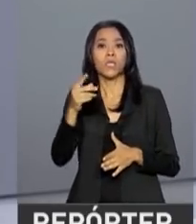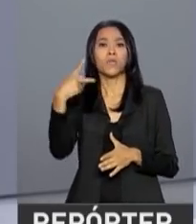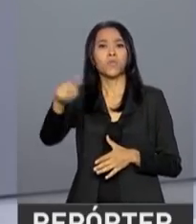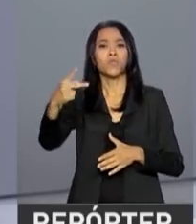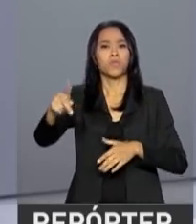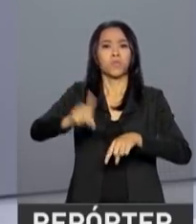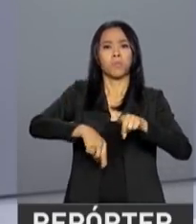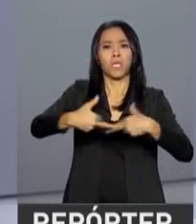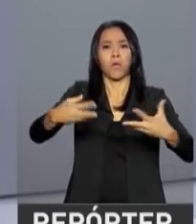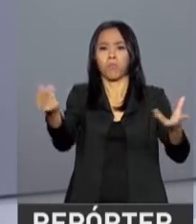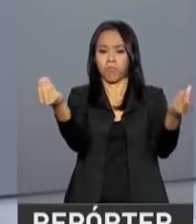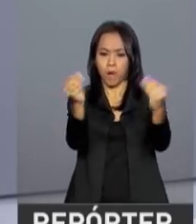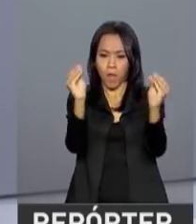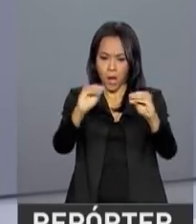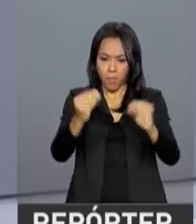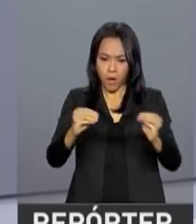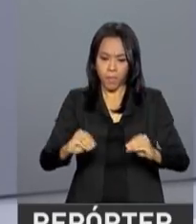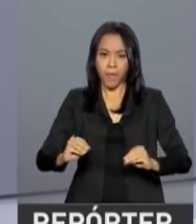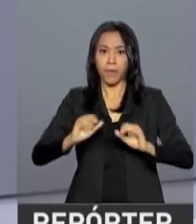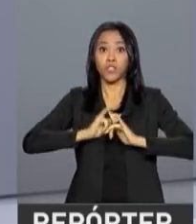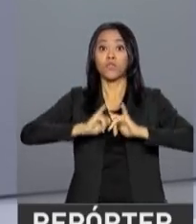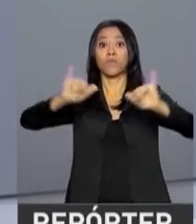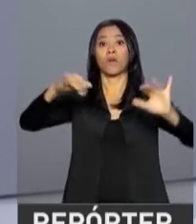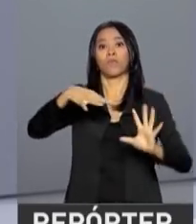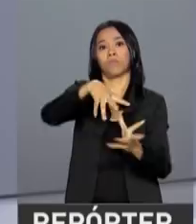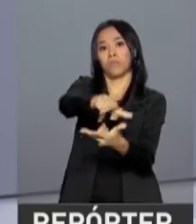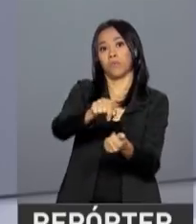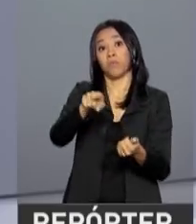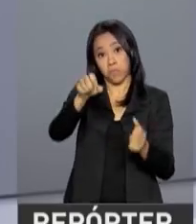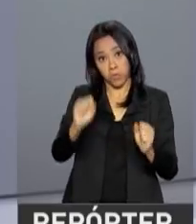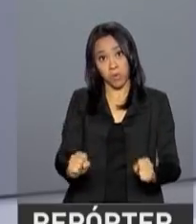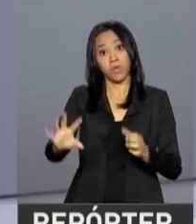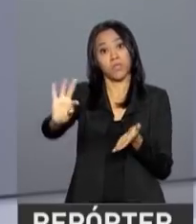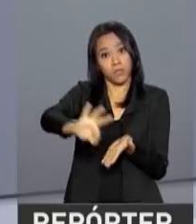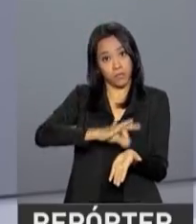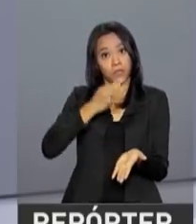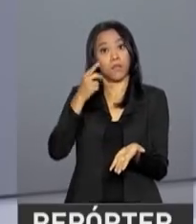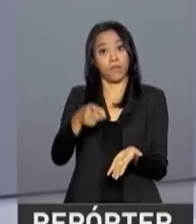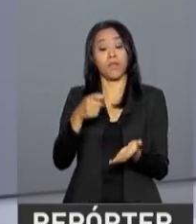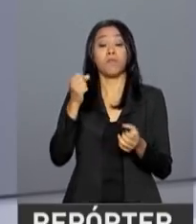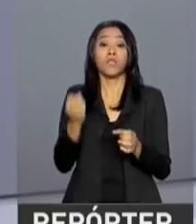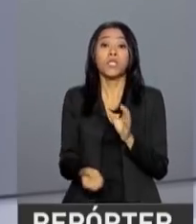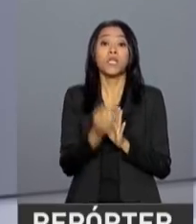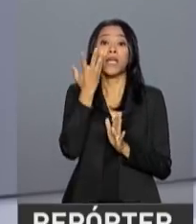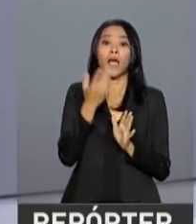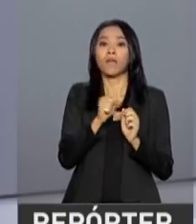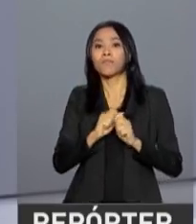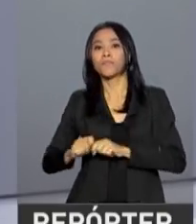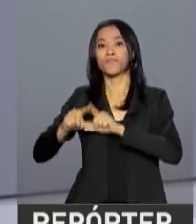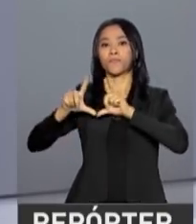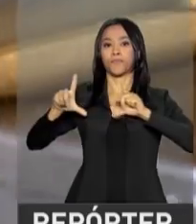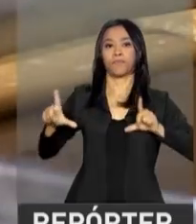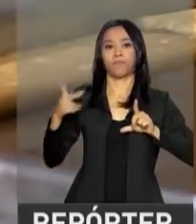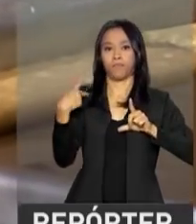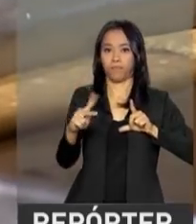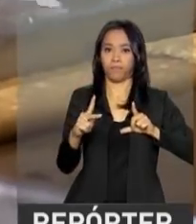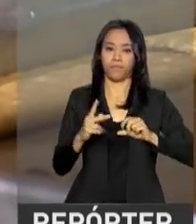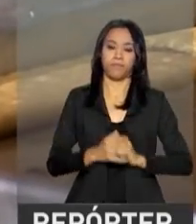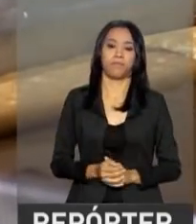países na plataforma os empresários podem se cadastrar e criar uma página com informações do negócio